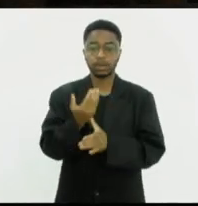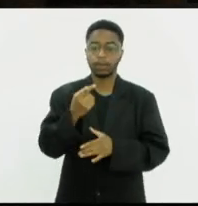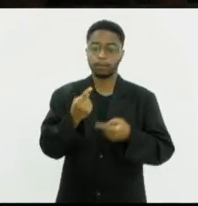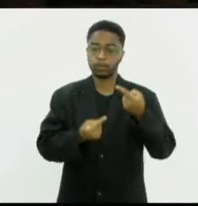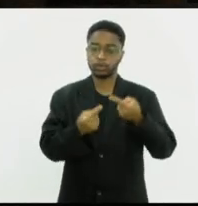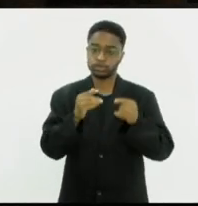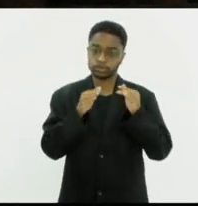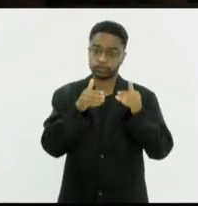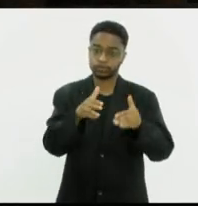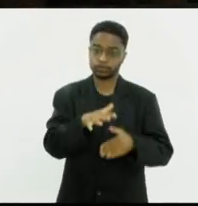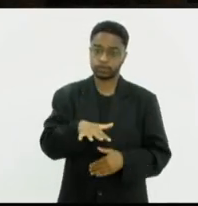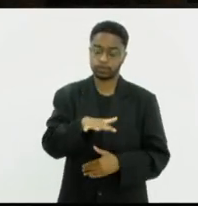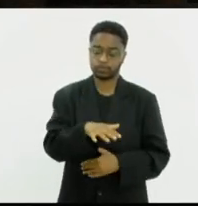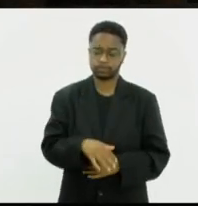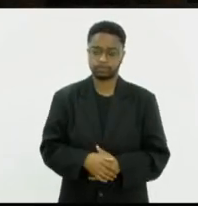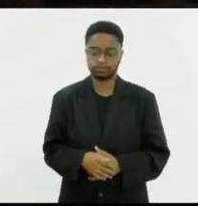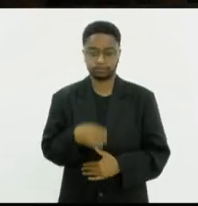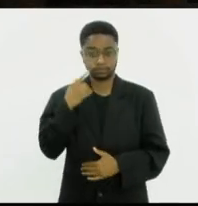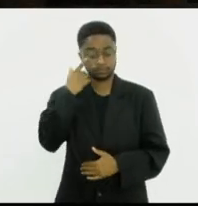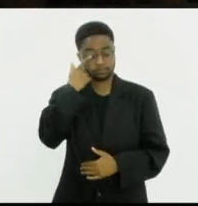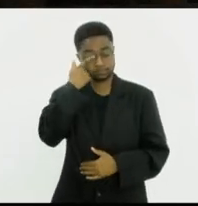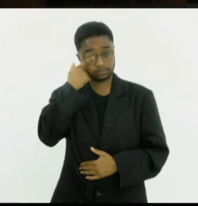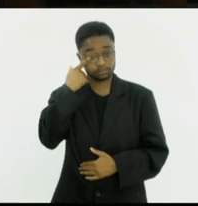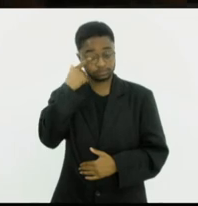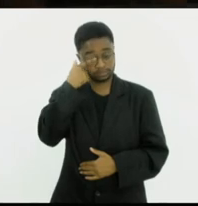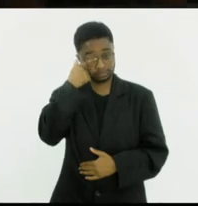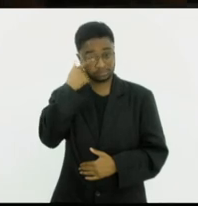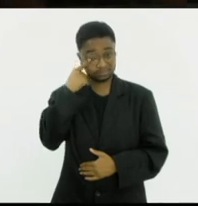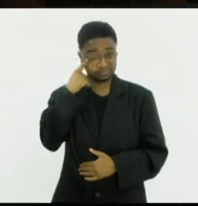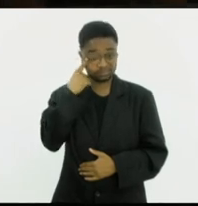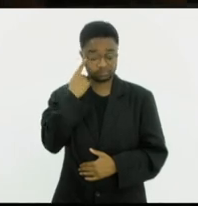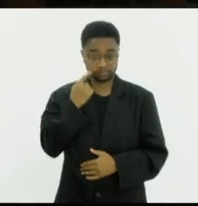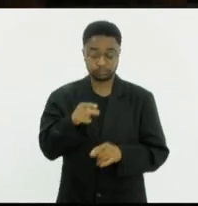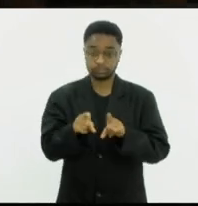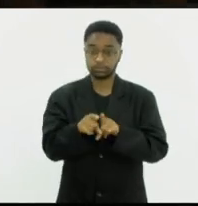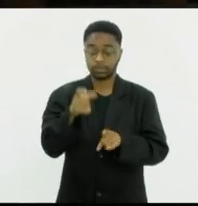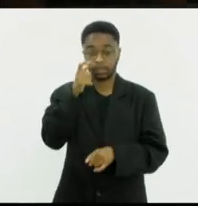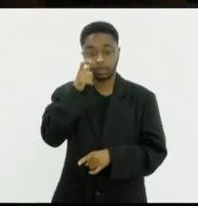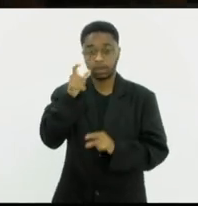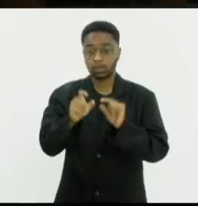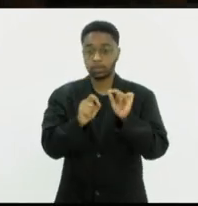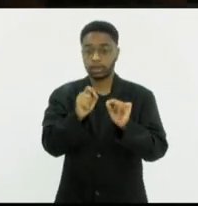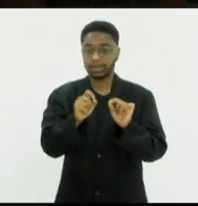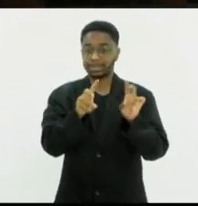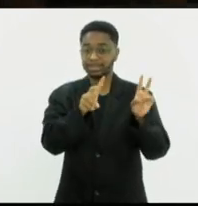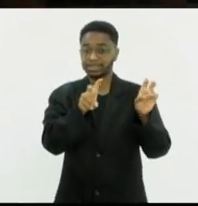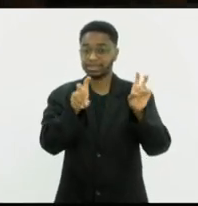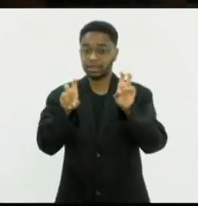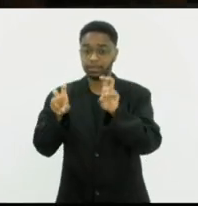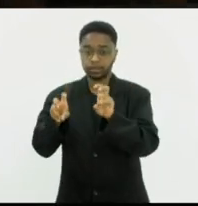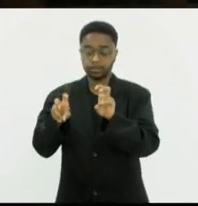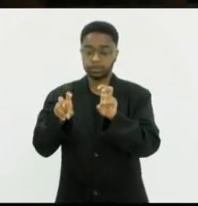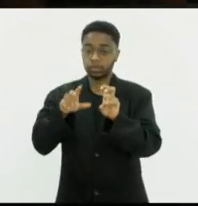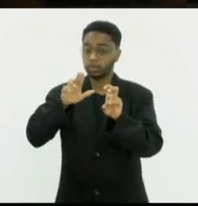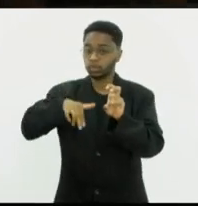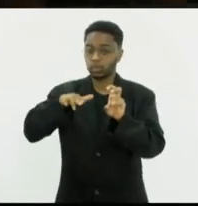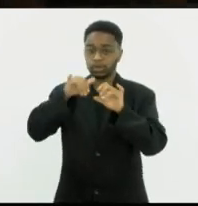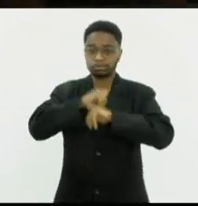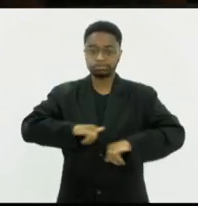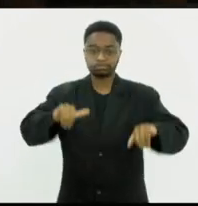sentido. O curioso é que esse assunto ele jamais é abordado pela